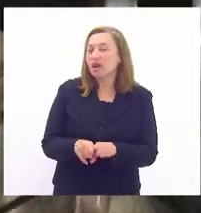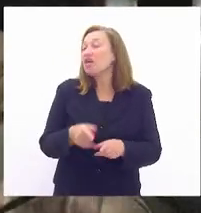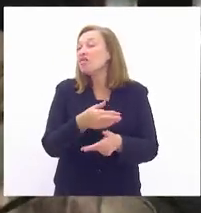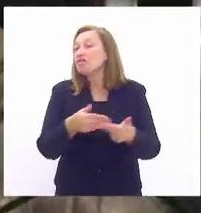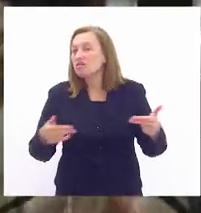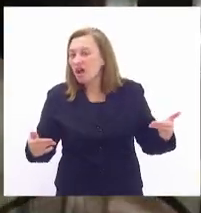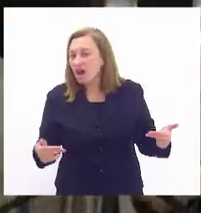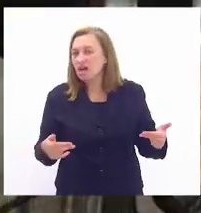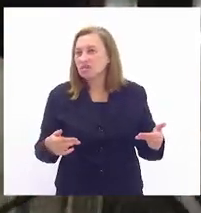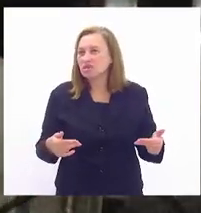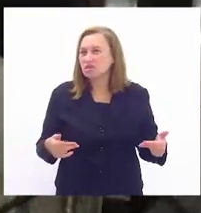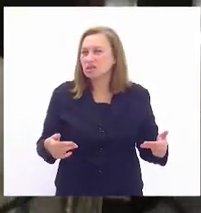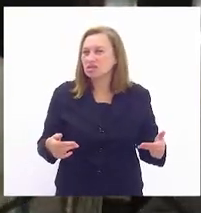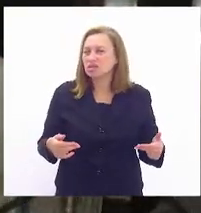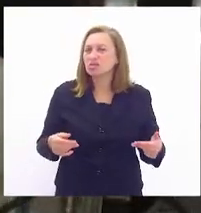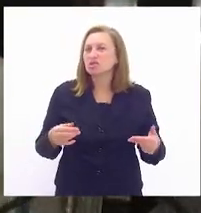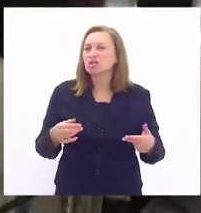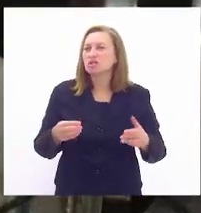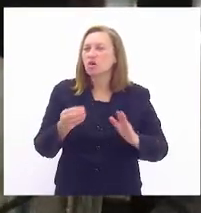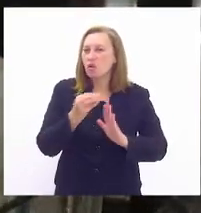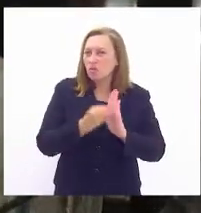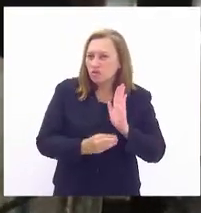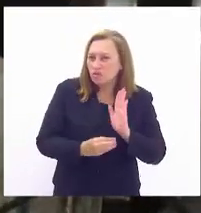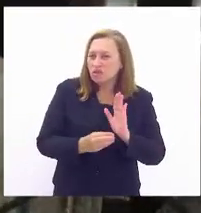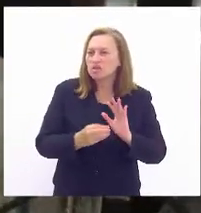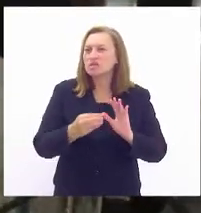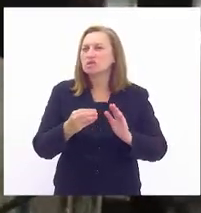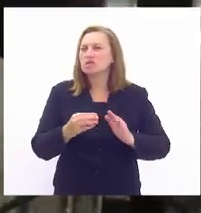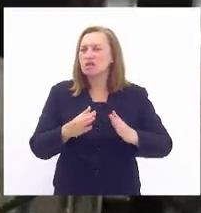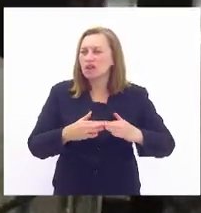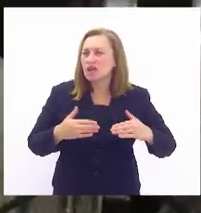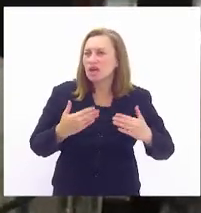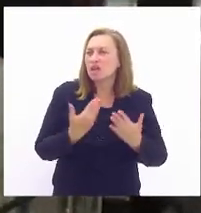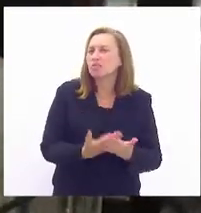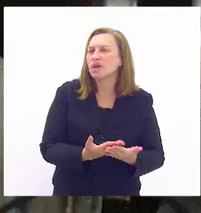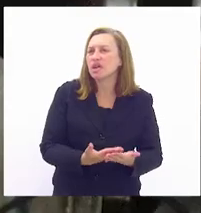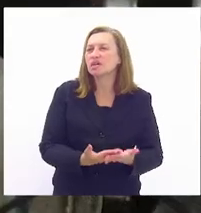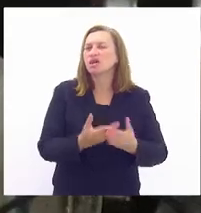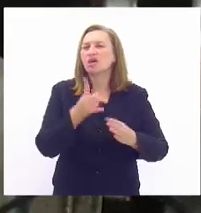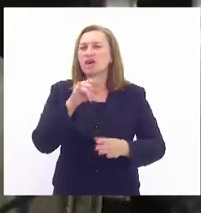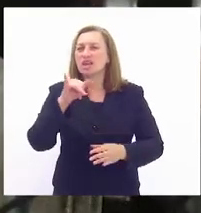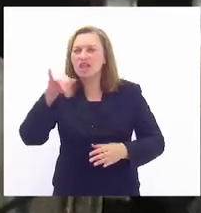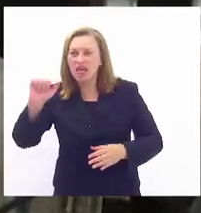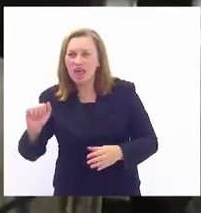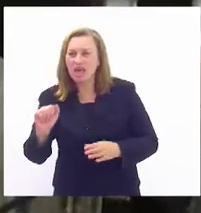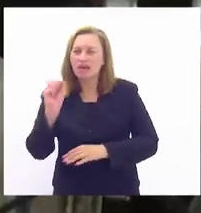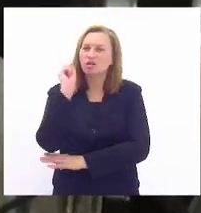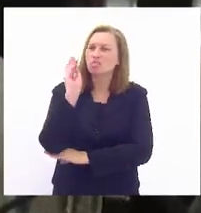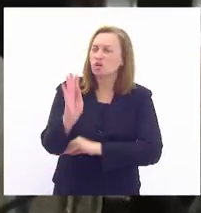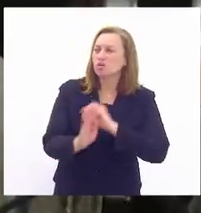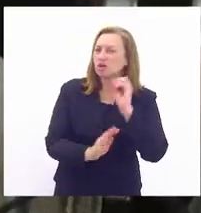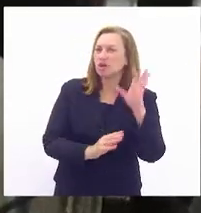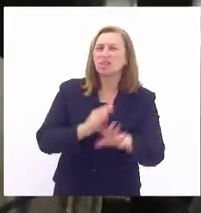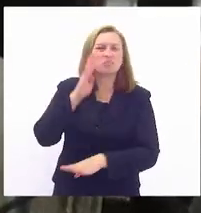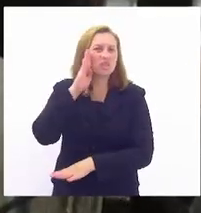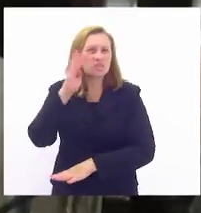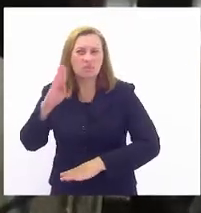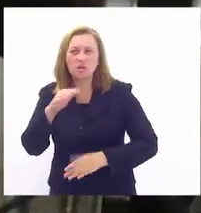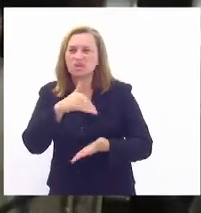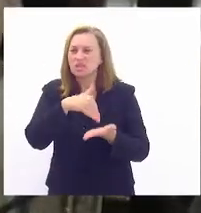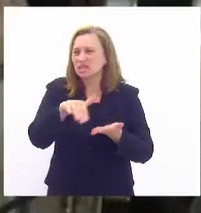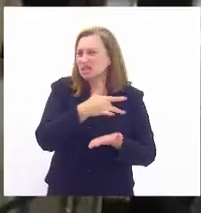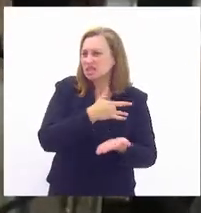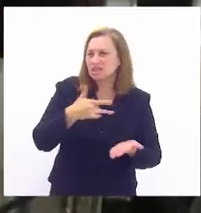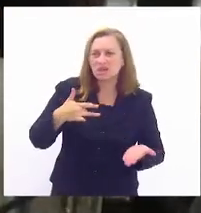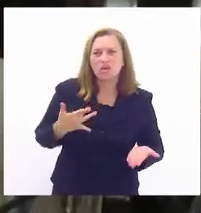já fiz vários ofícios, vários requerimentos ao INEA, ao Meio Ambiente Municipal, à Secretaria de